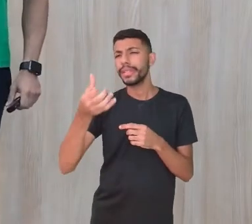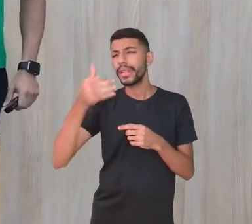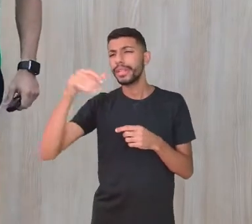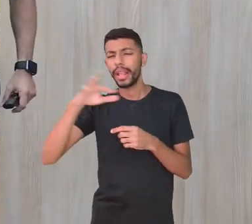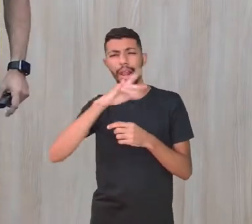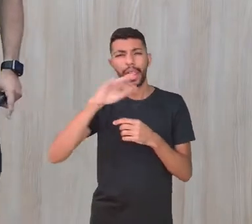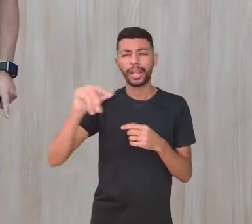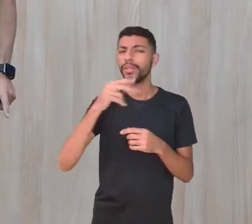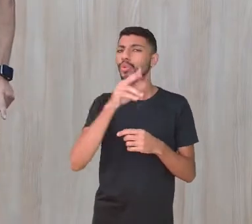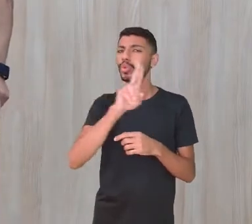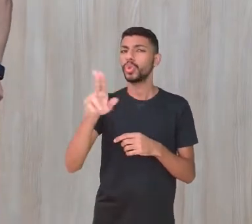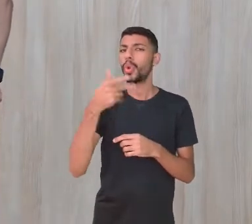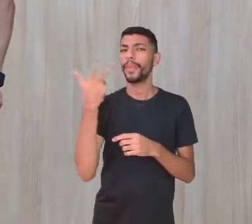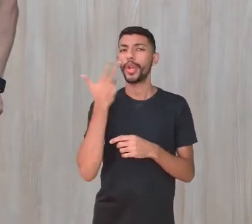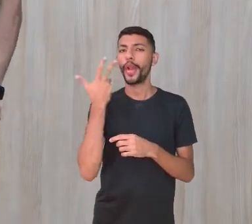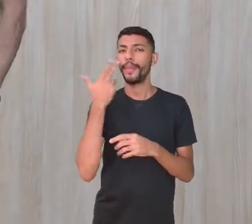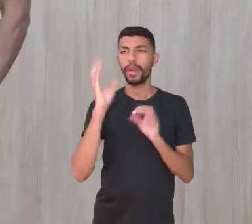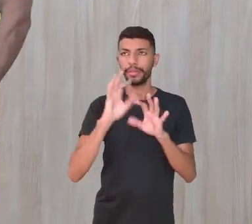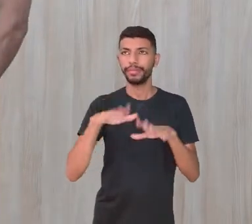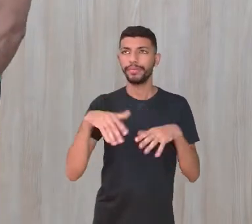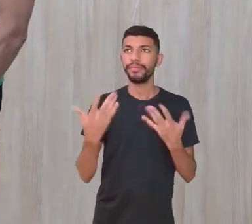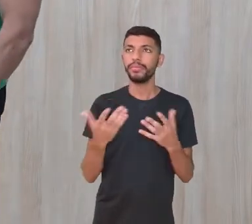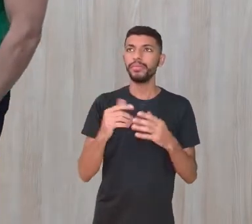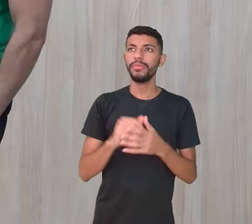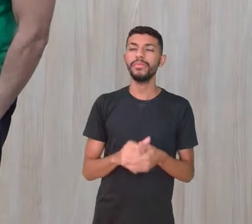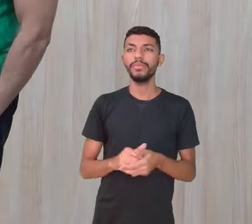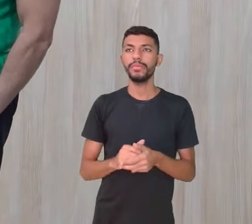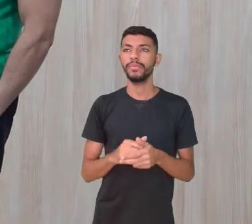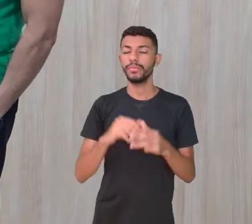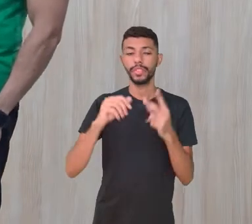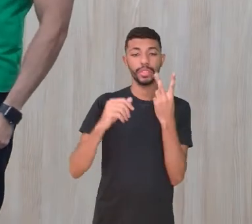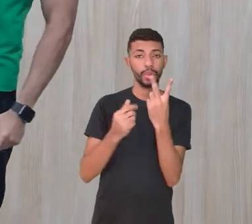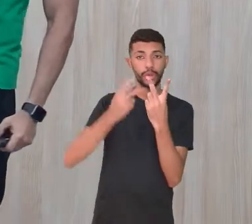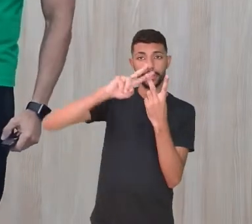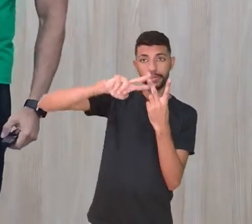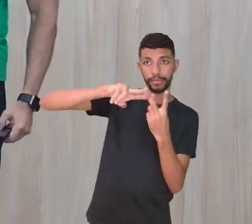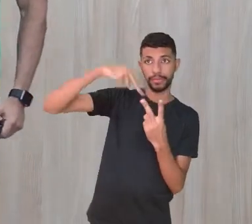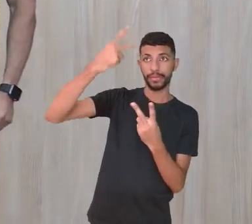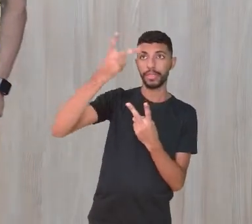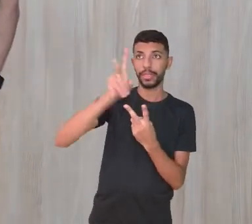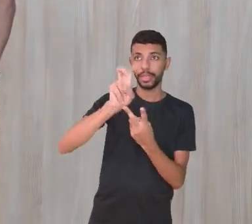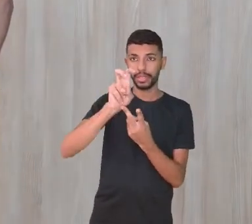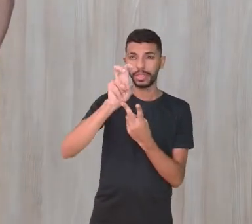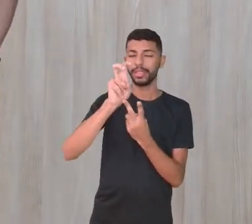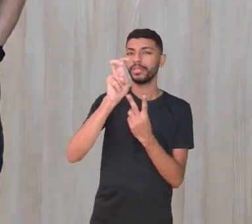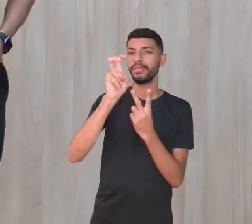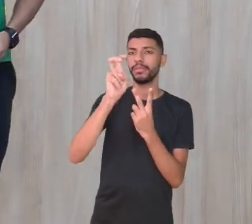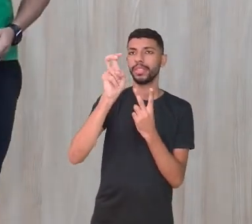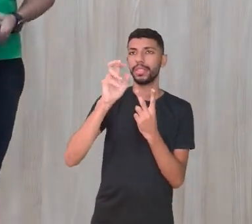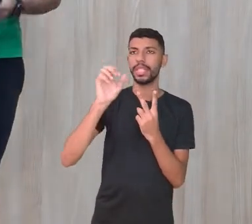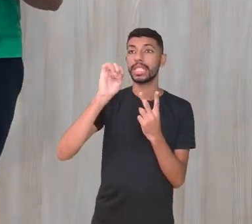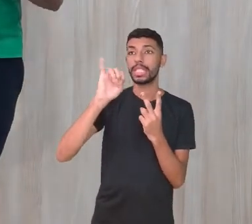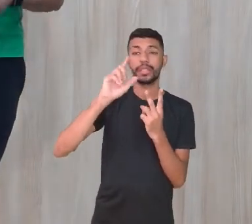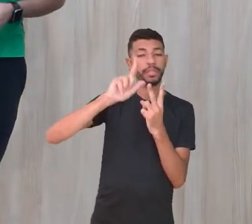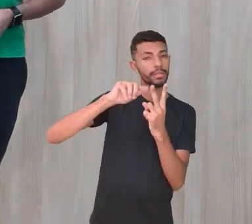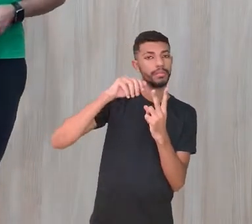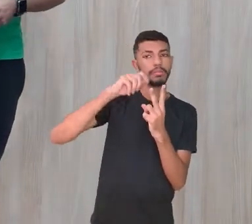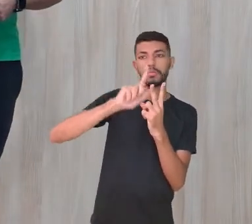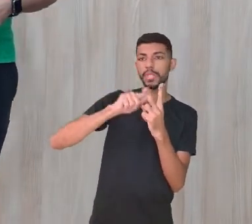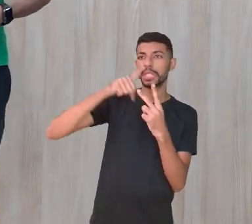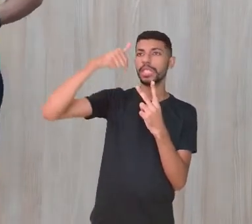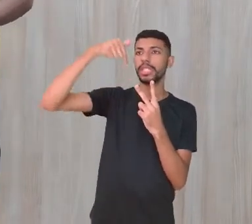seu nomezinho e fala a palavra potência. Então, eu tenho aqui 2 elevado à quinta potência. Se fosse um 7,